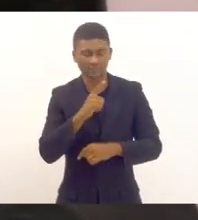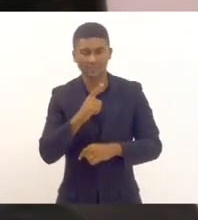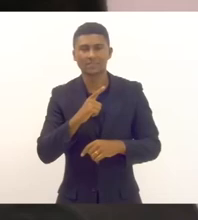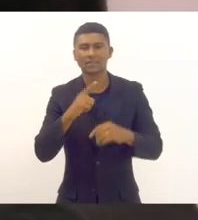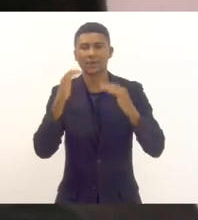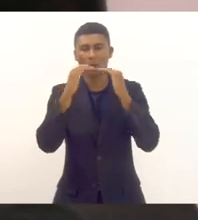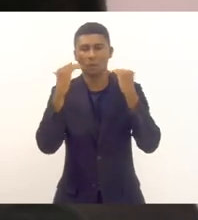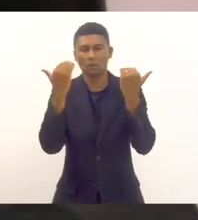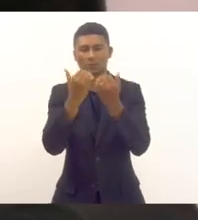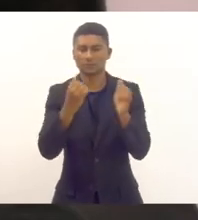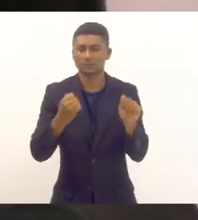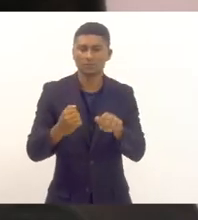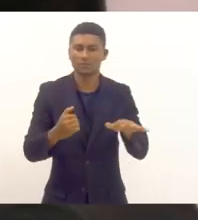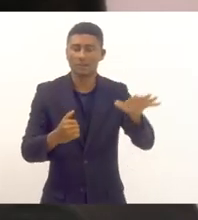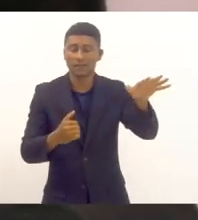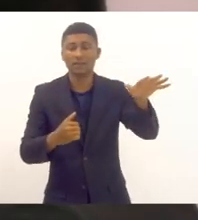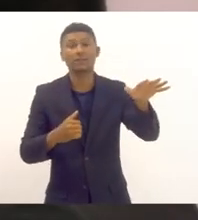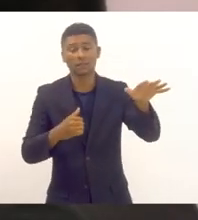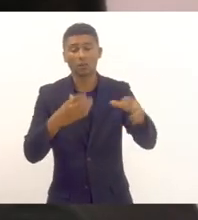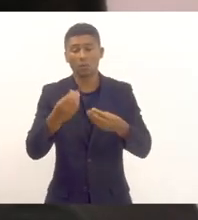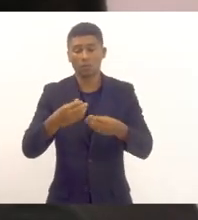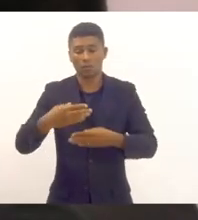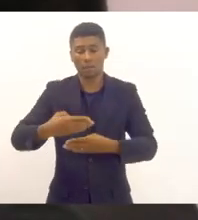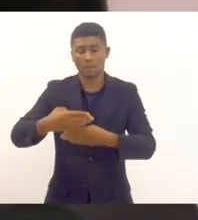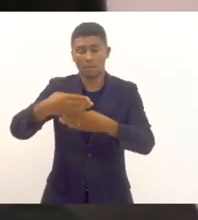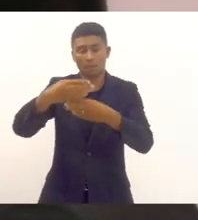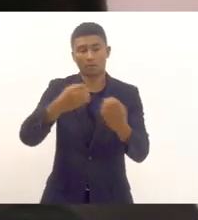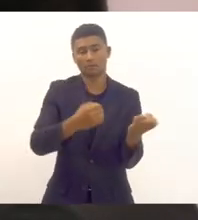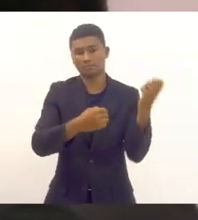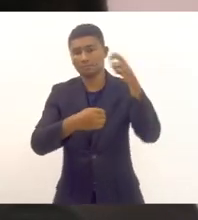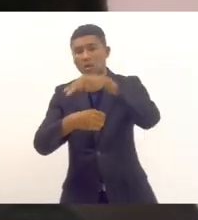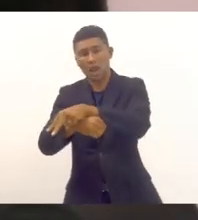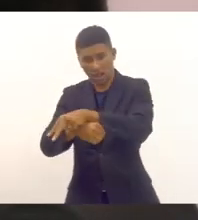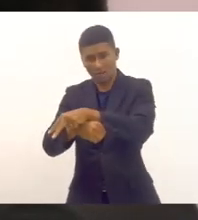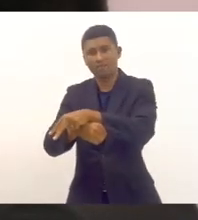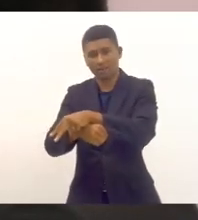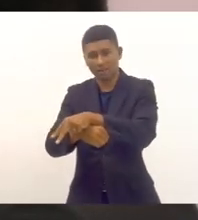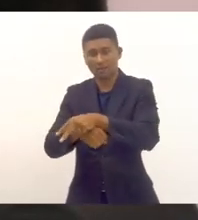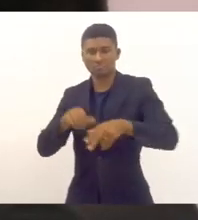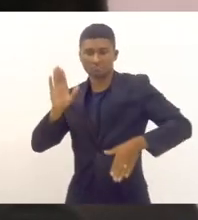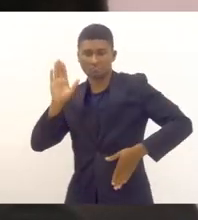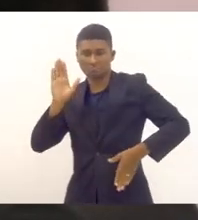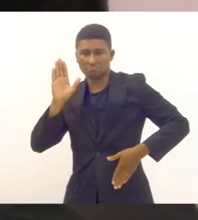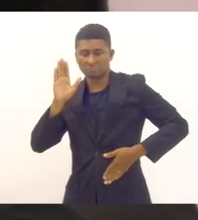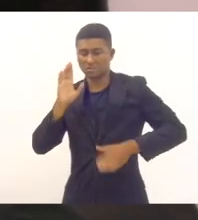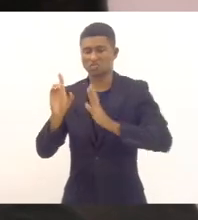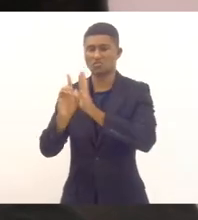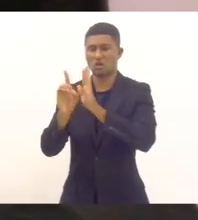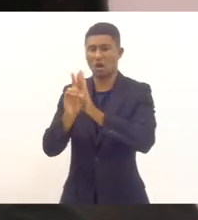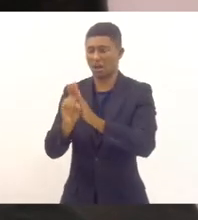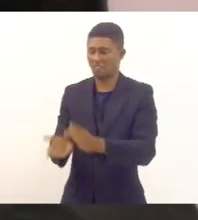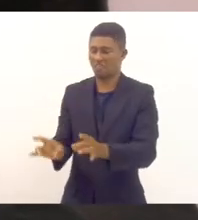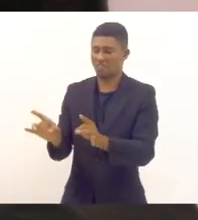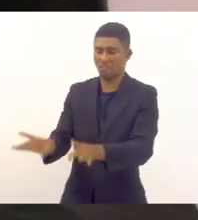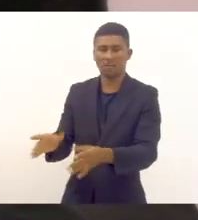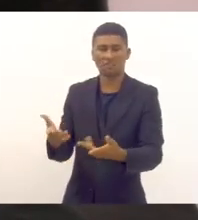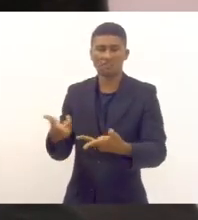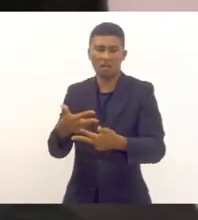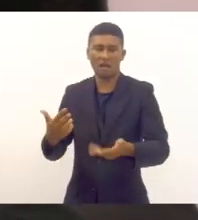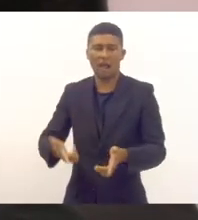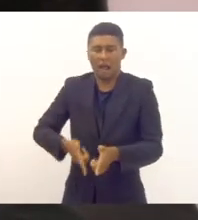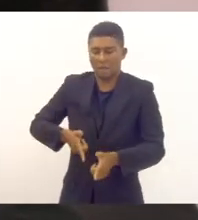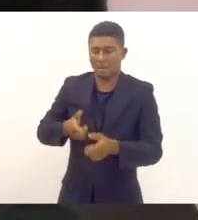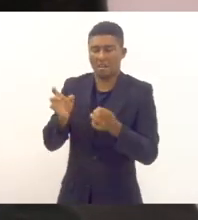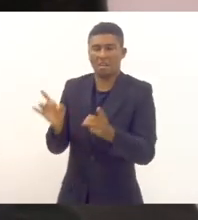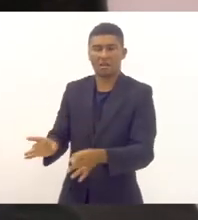jogava droga, jogava armamento para dentro da empresa, uma empresa americana, não quis mais ficar passando por isso, foi embora. Então, a